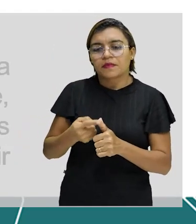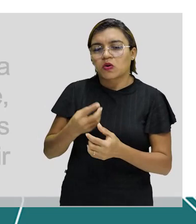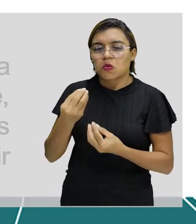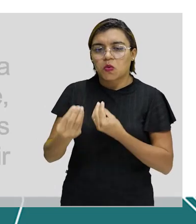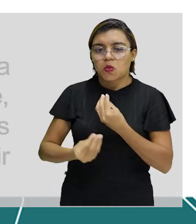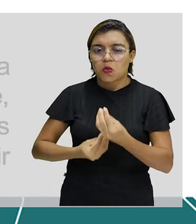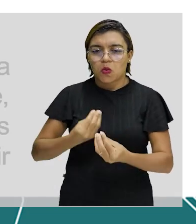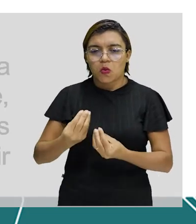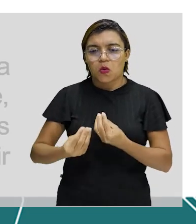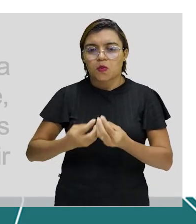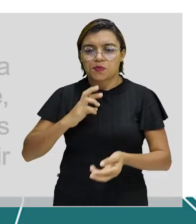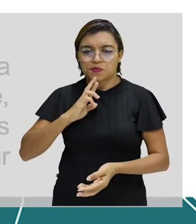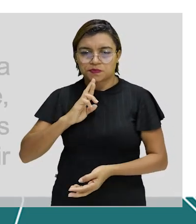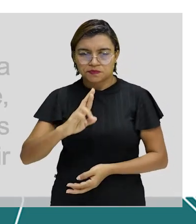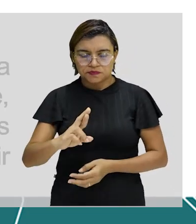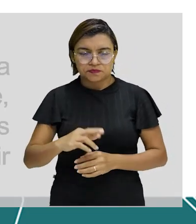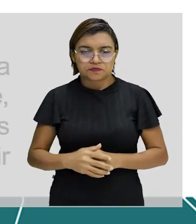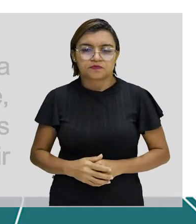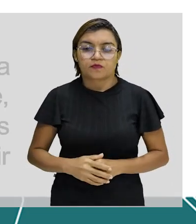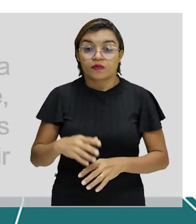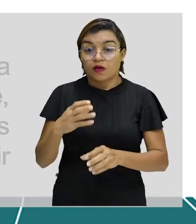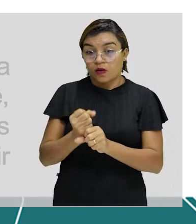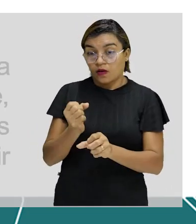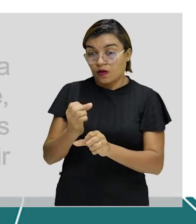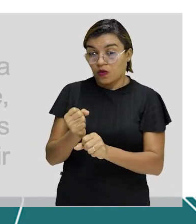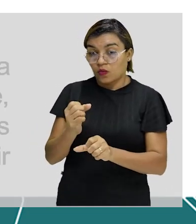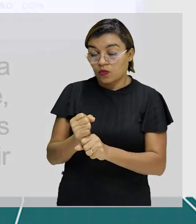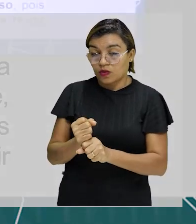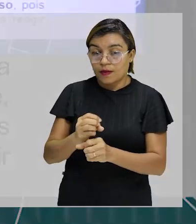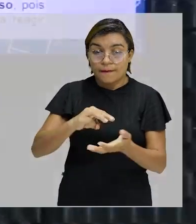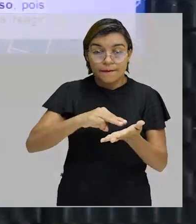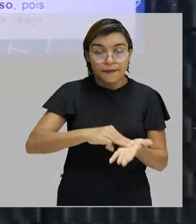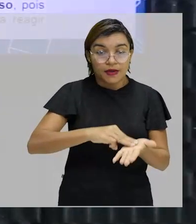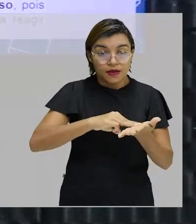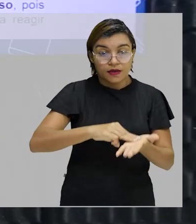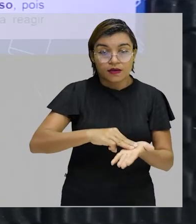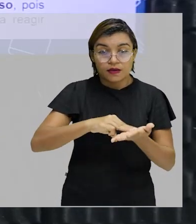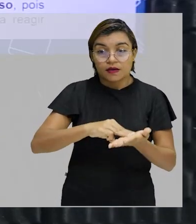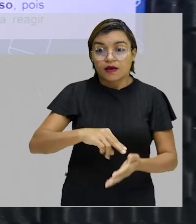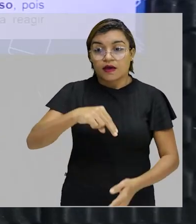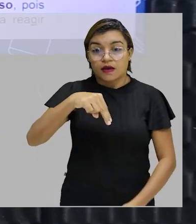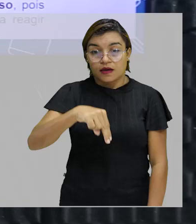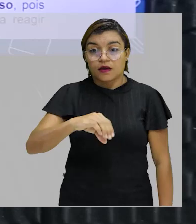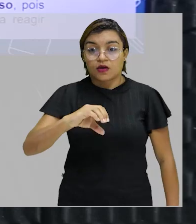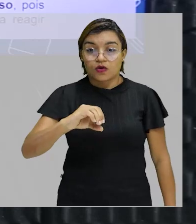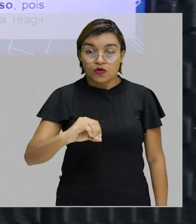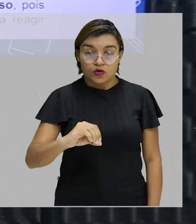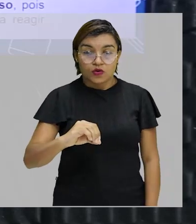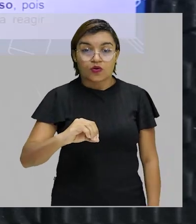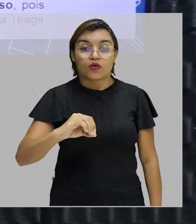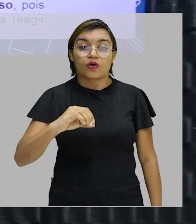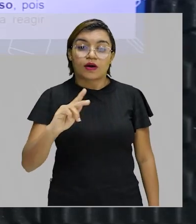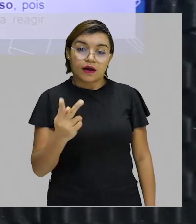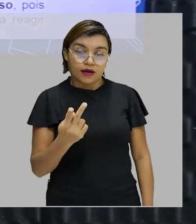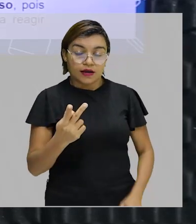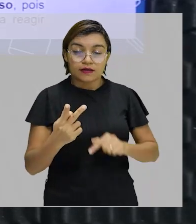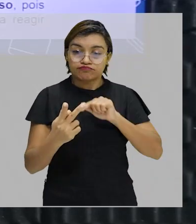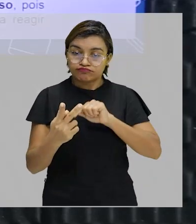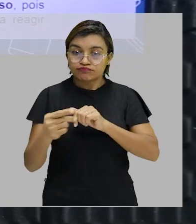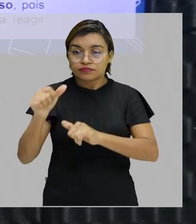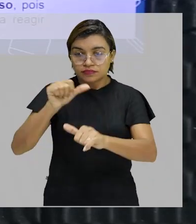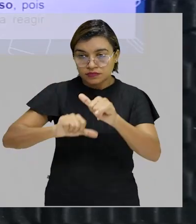só. Vamos calcular inicialmente a massa de NaOH, o hidróxido de sódio, que reagiria